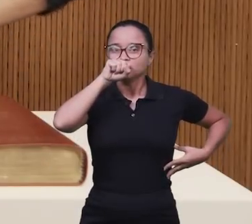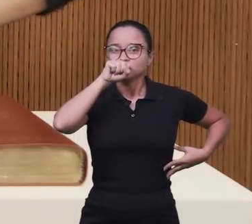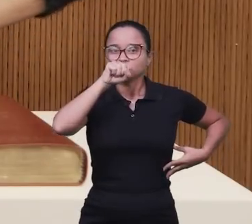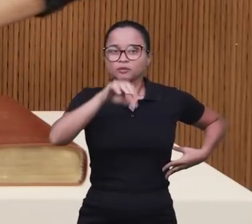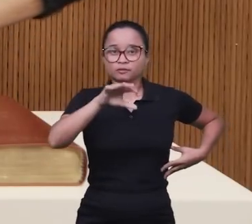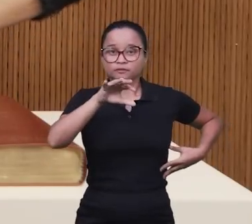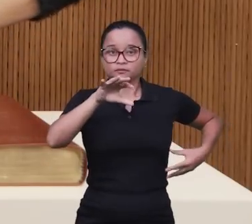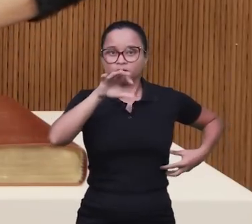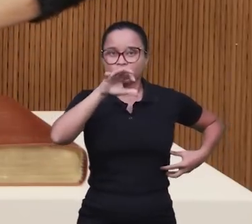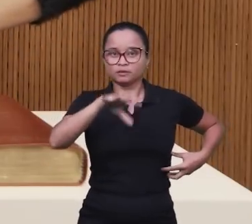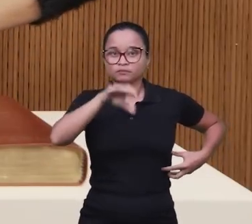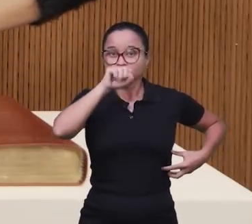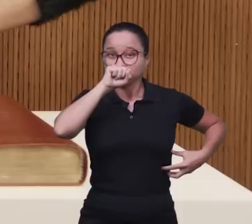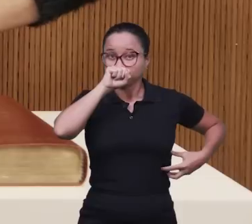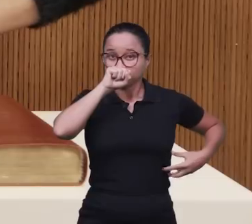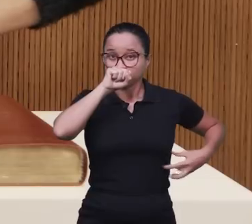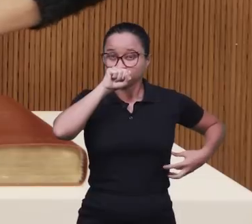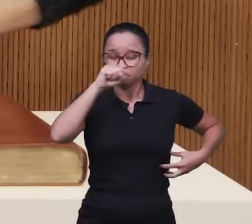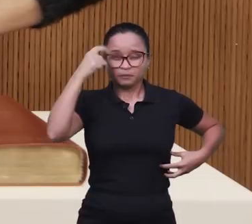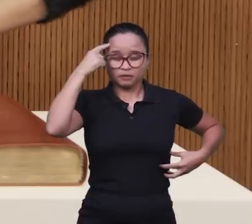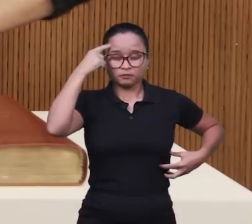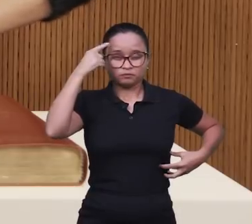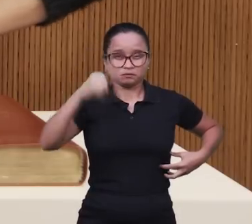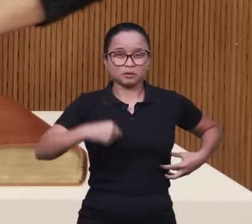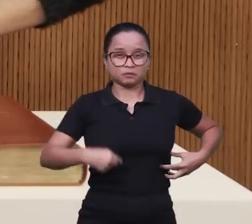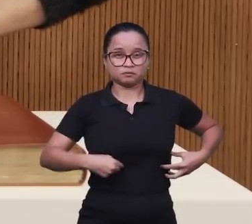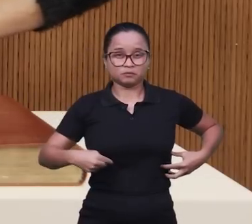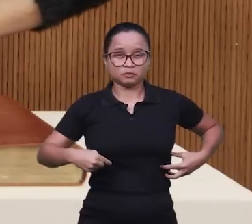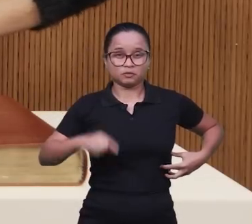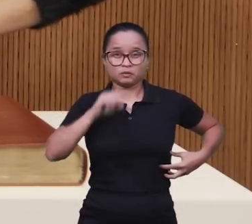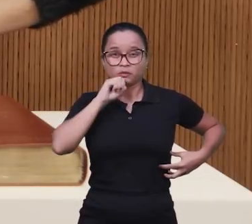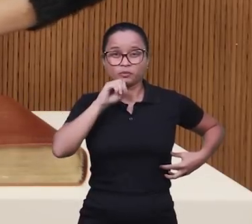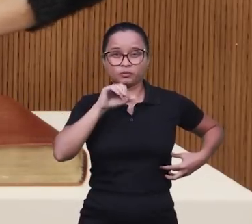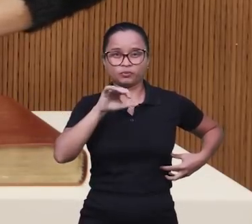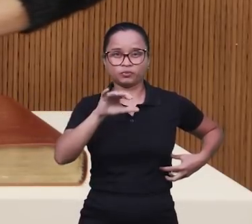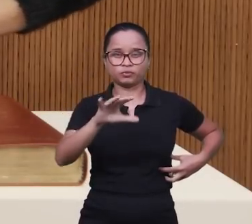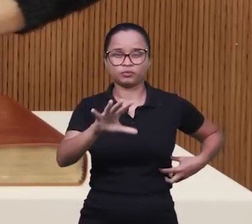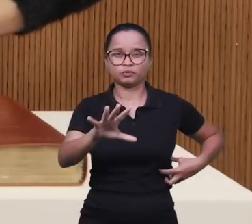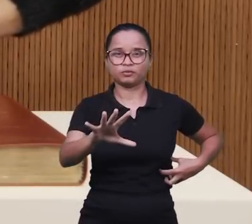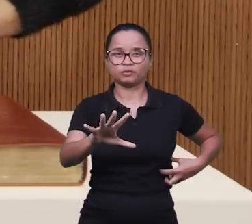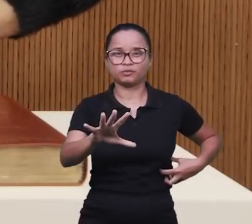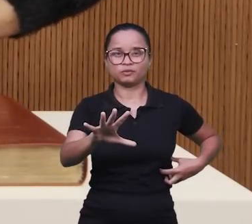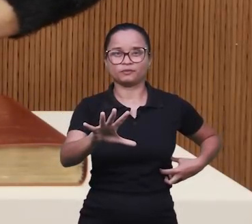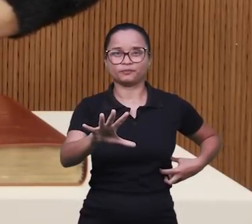mantém isso aqui aberto, pensando nessa estrutura. E soltou.